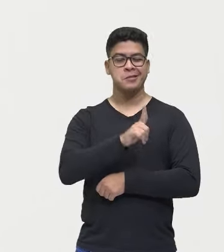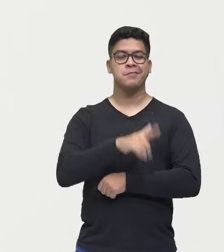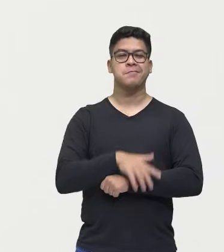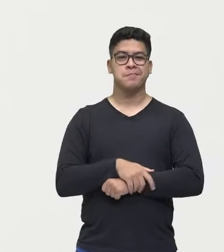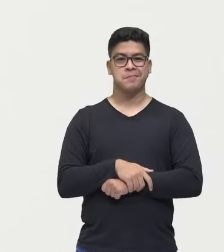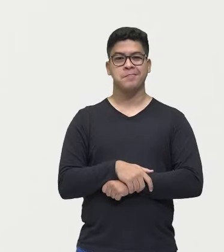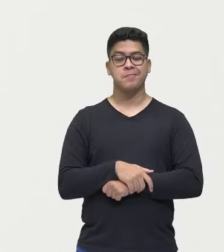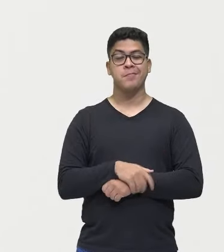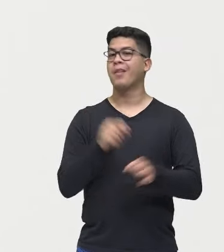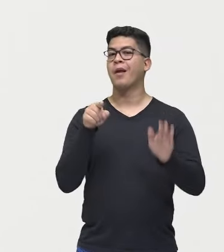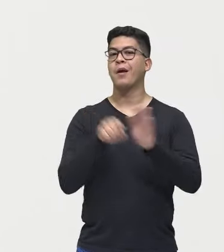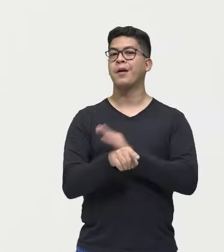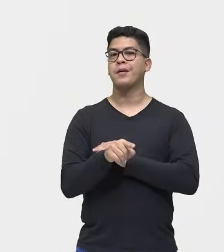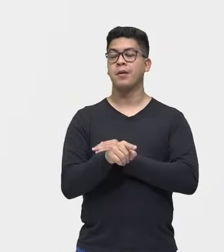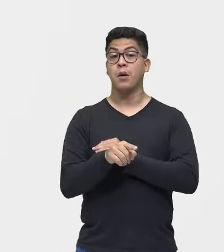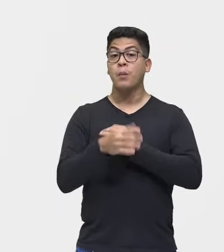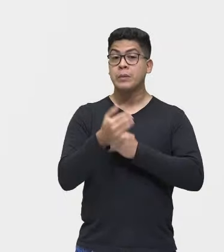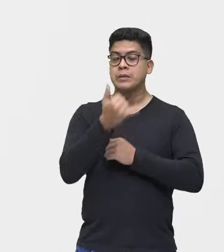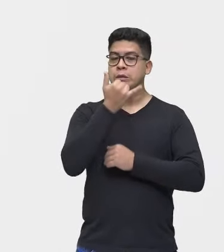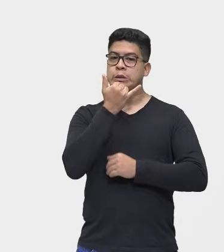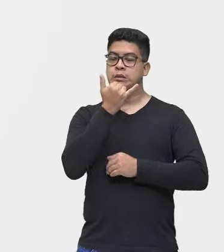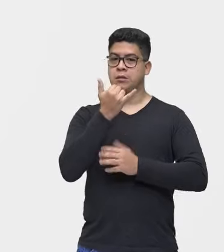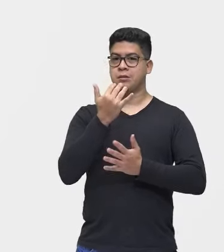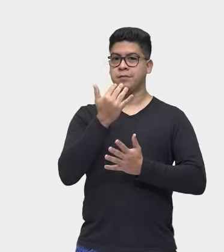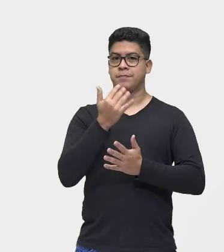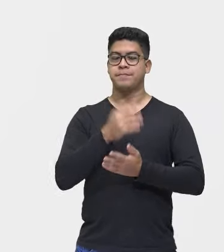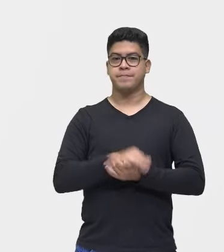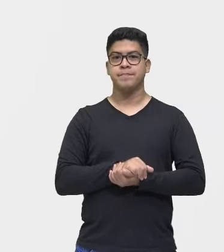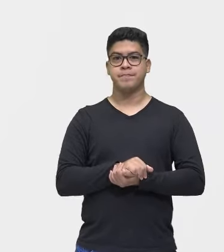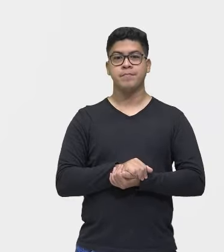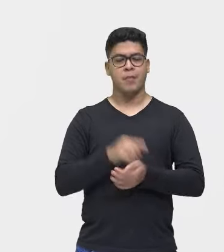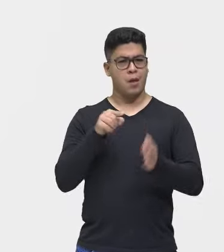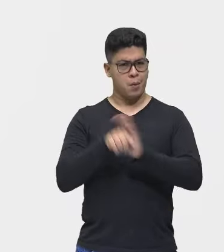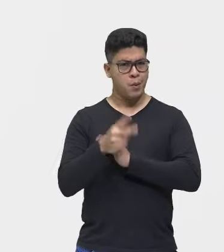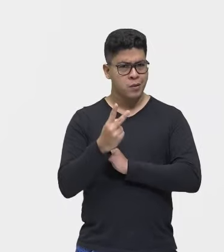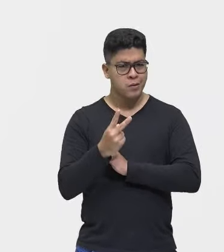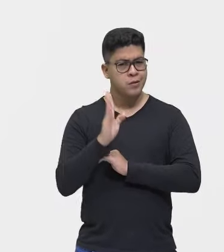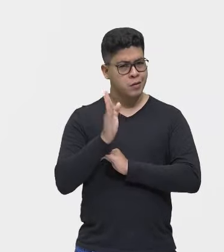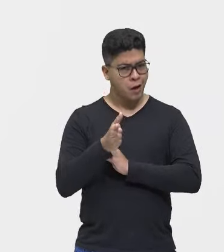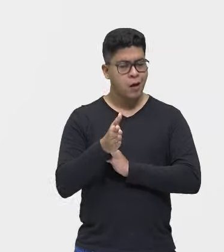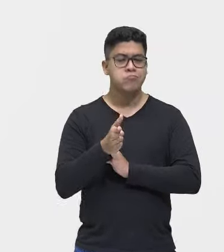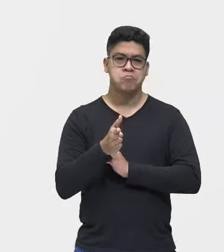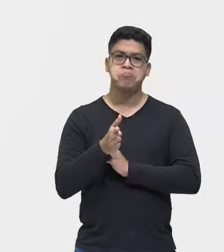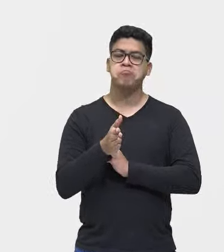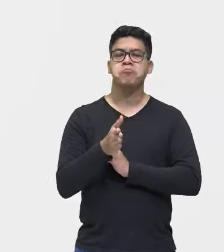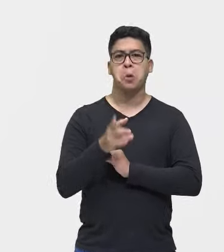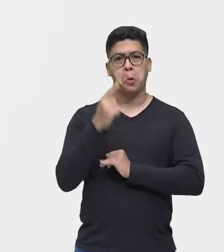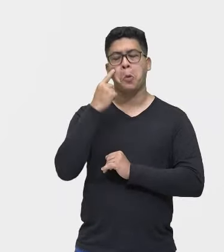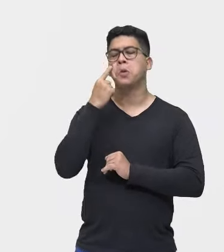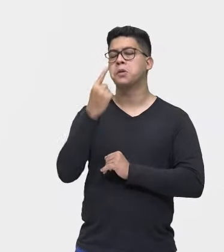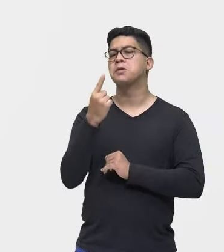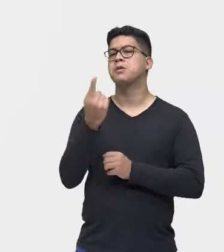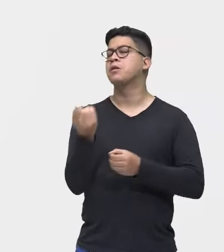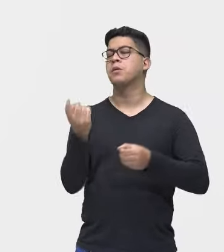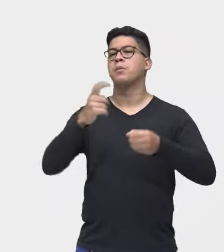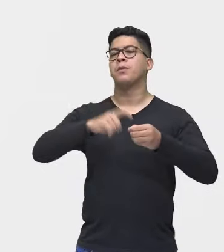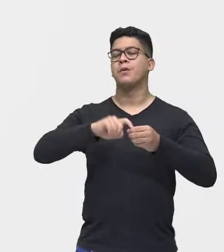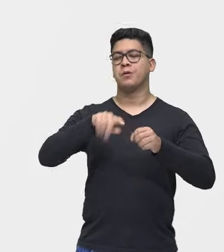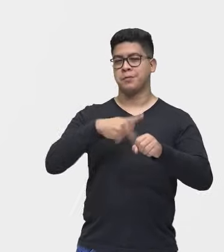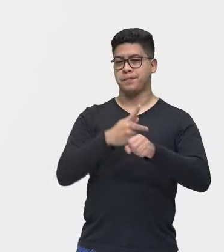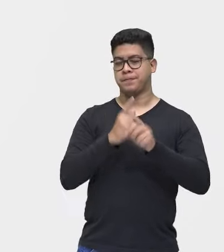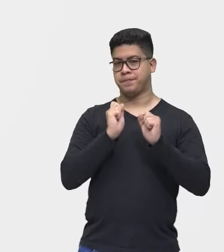acertou. Vamos ver aqui o gabarito. Opa! É a segunda questão já? Vamos ver a segunda questão e daqui a pouquinho a gente vê o